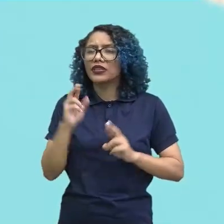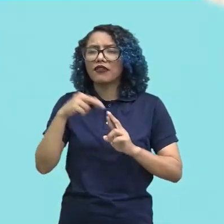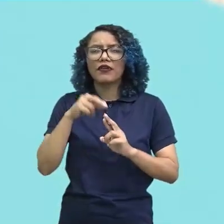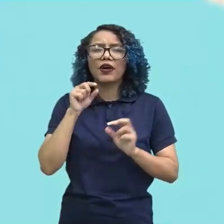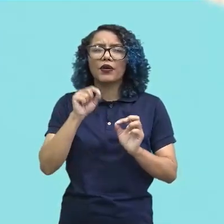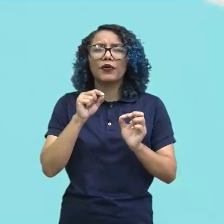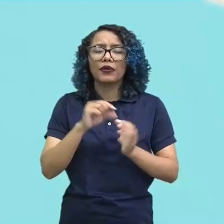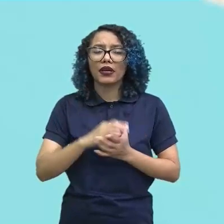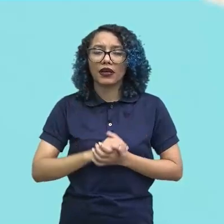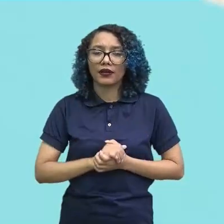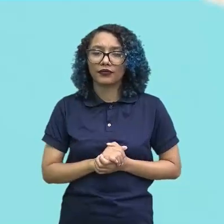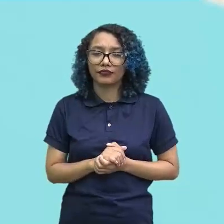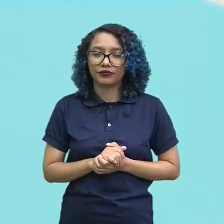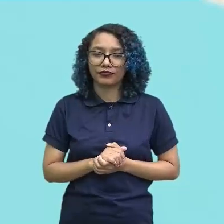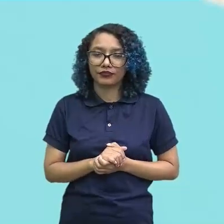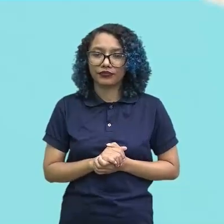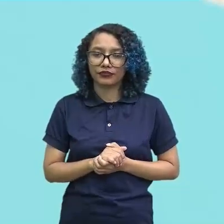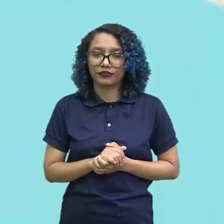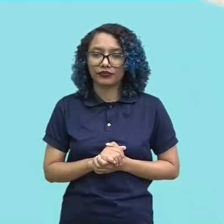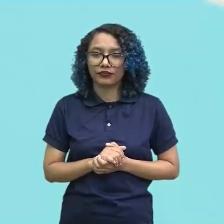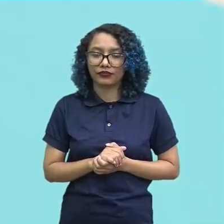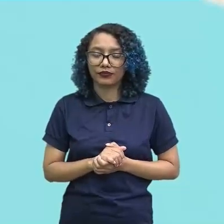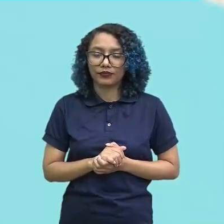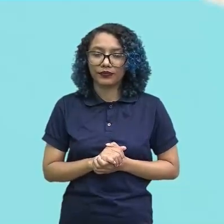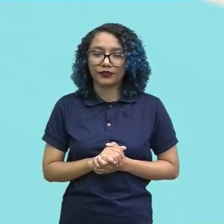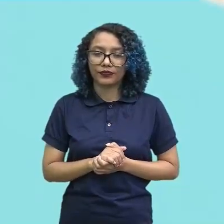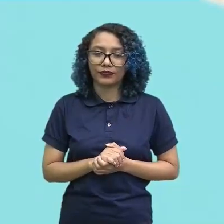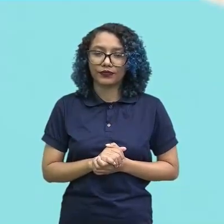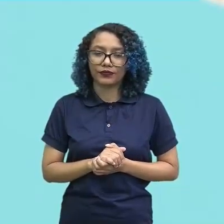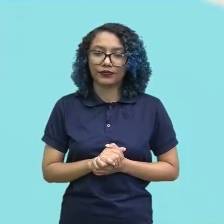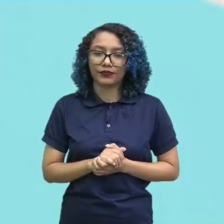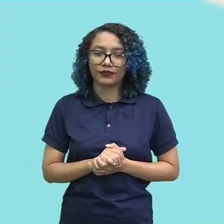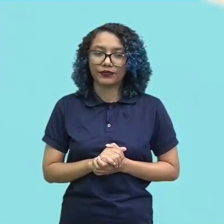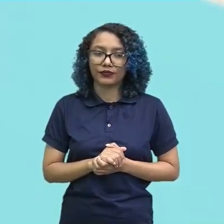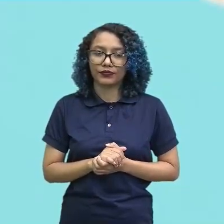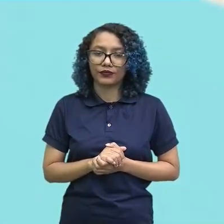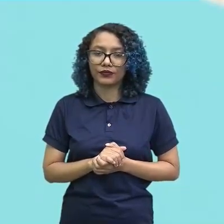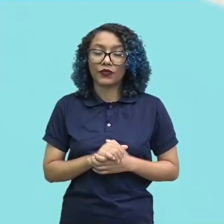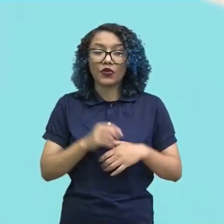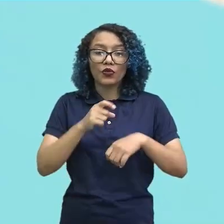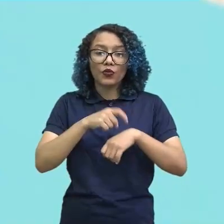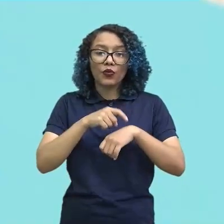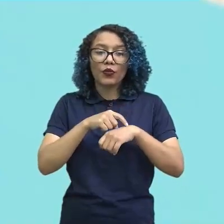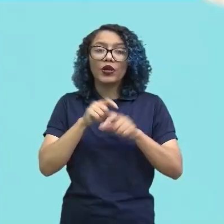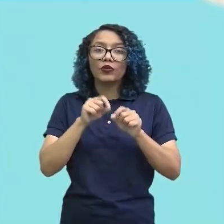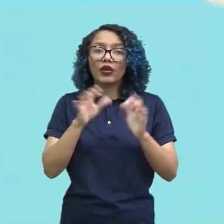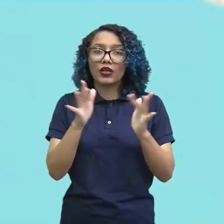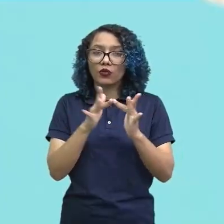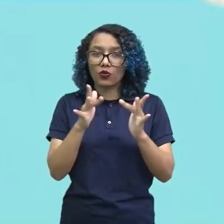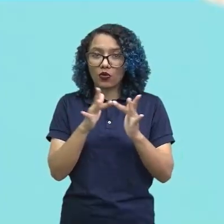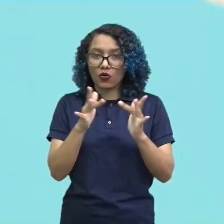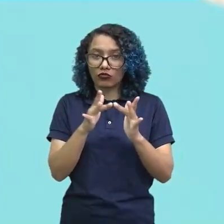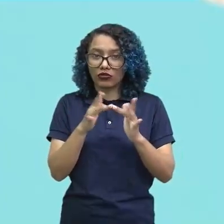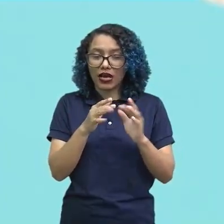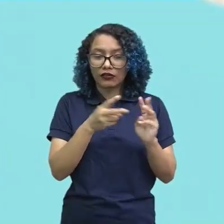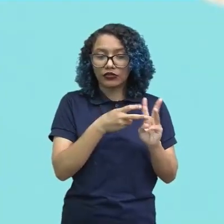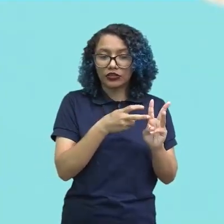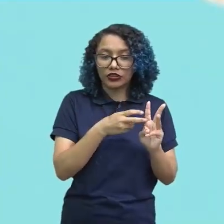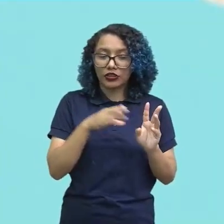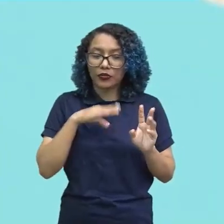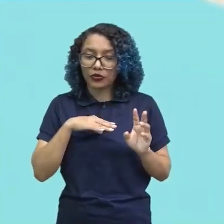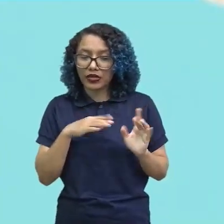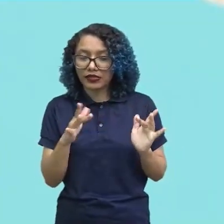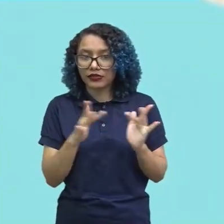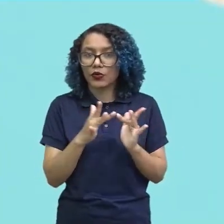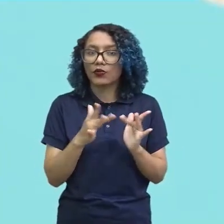uma situação, a um ponto ali, exatamente em que os portugueses têm contato com os habitantes da terra, e nós temos